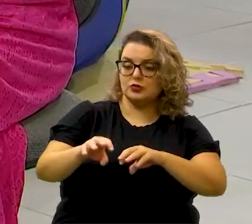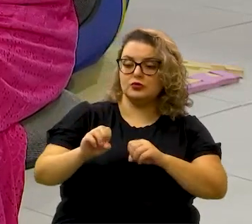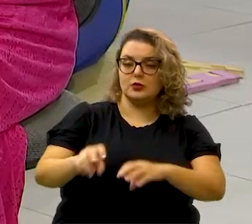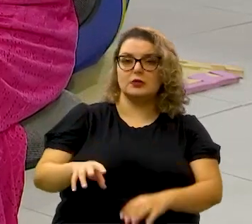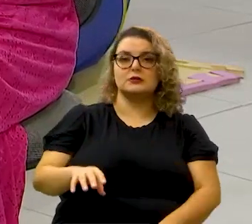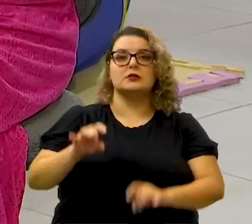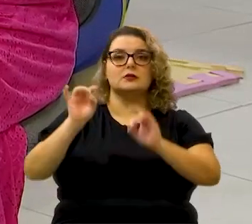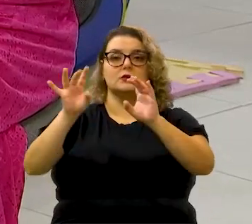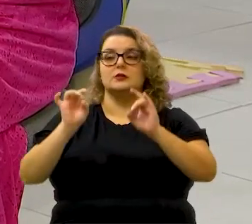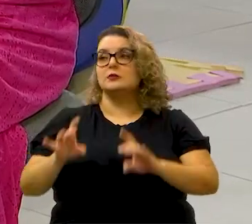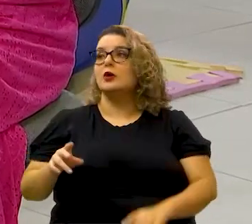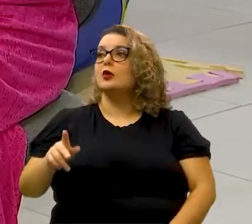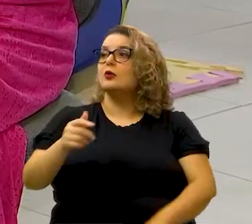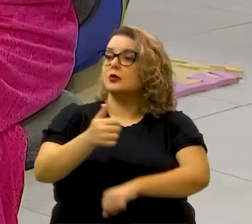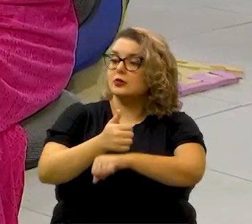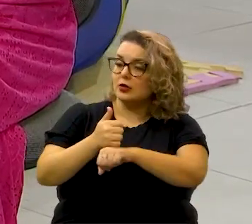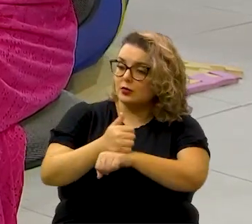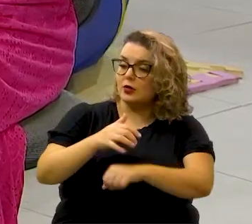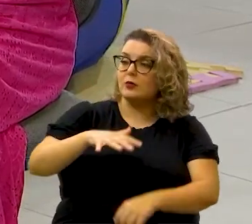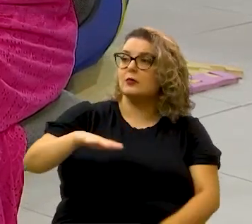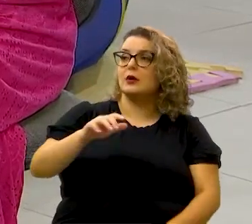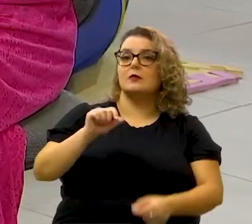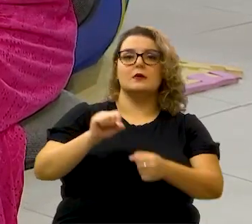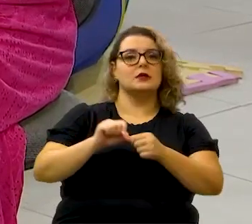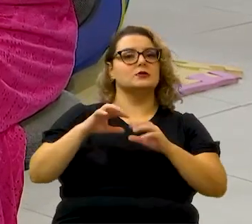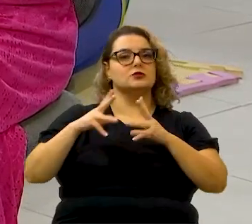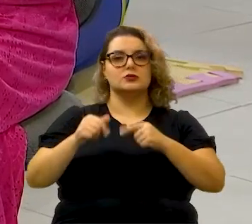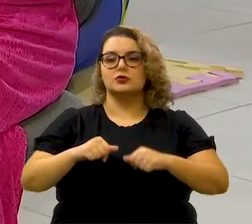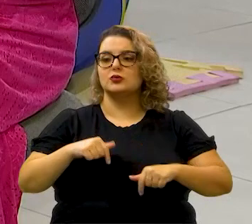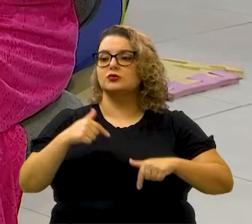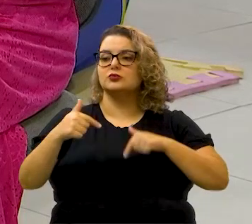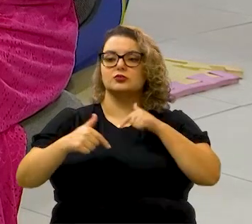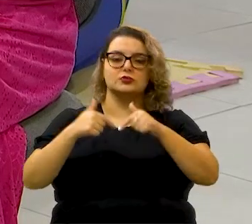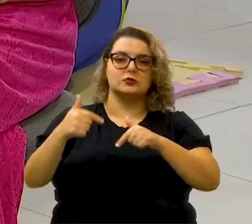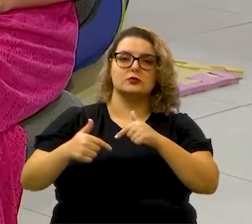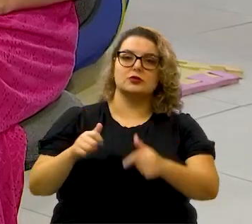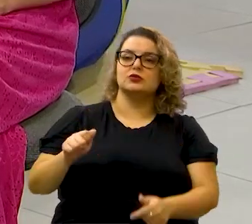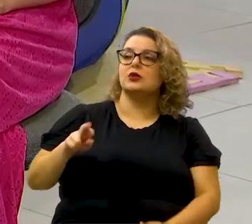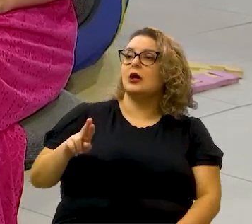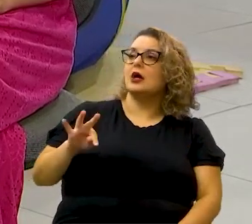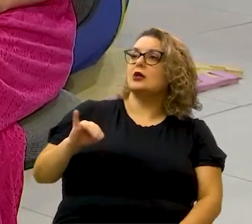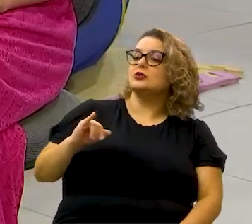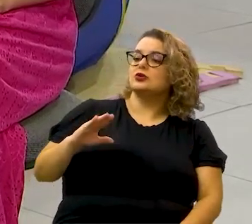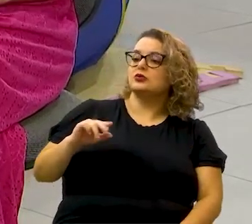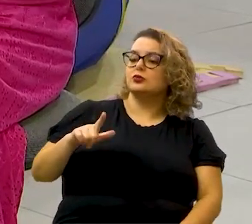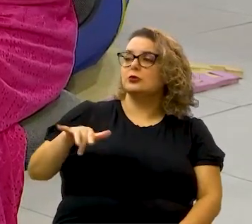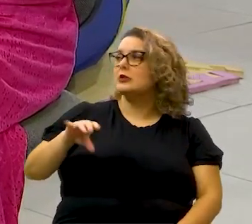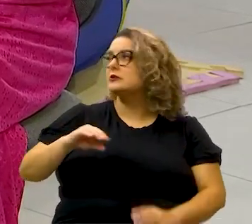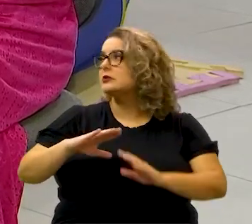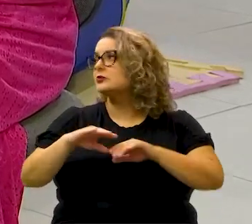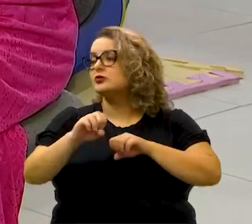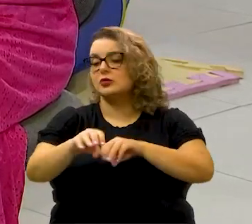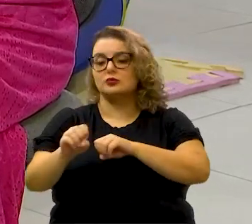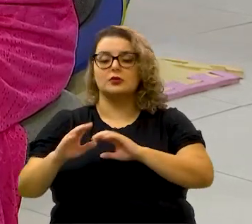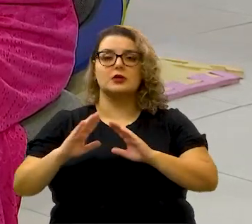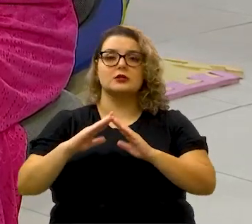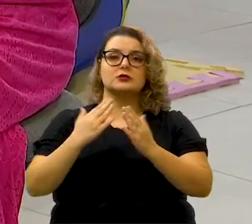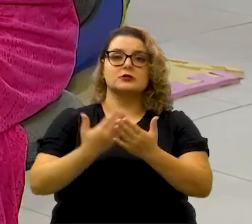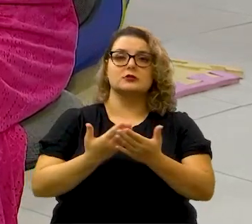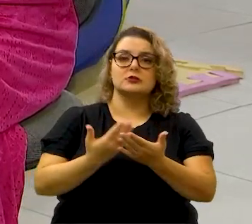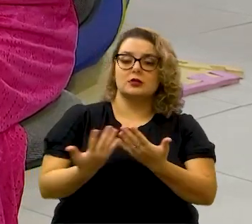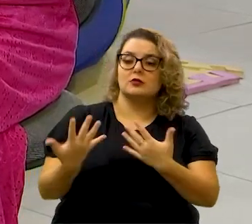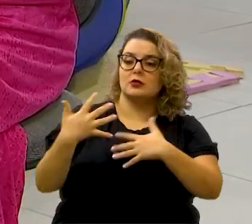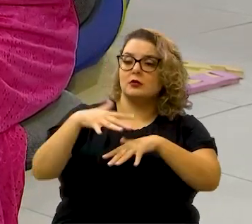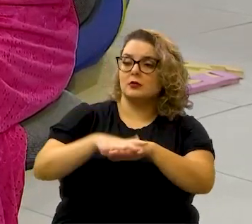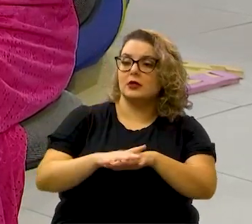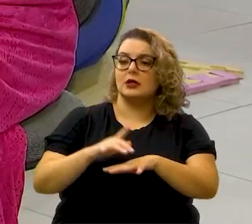educação especial, que são esses profissionais da área, que realizam lá todo o trabalho de articulação da educação inclusiva na escola,